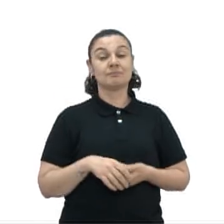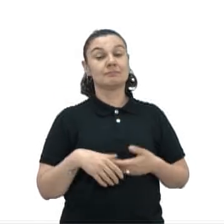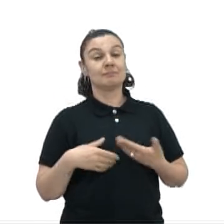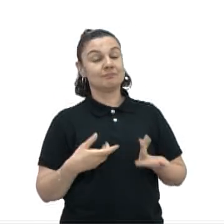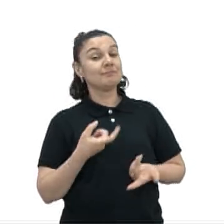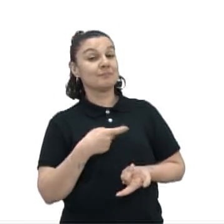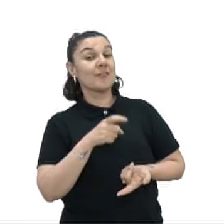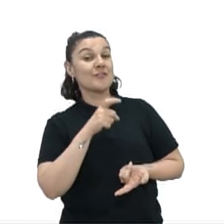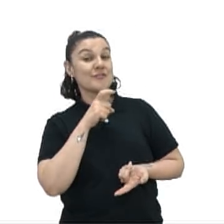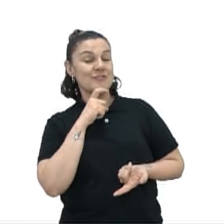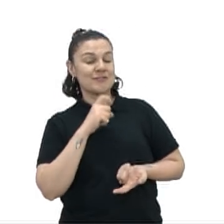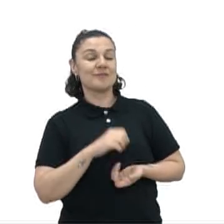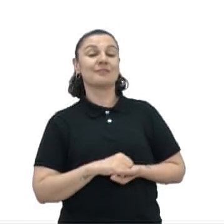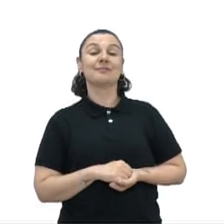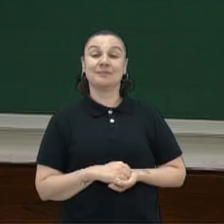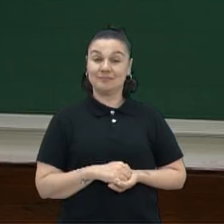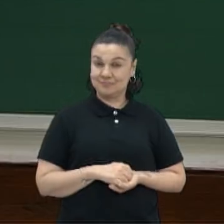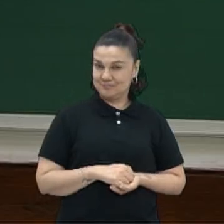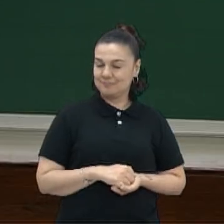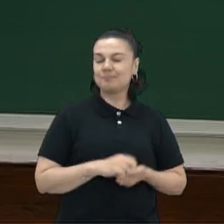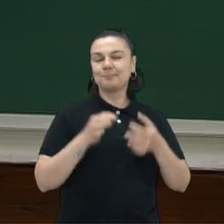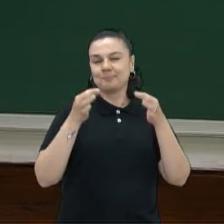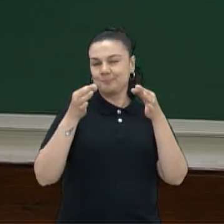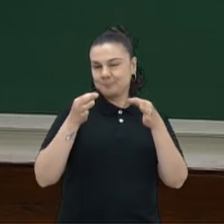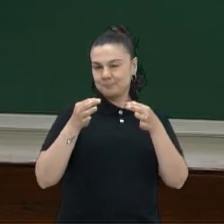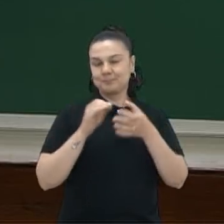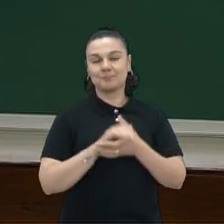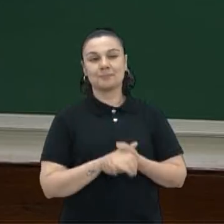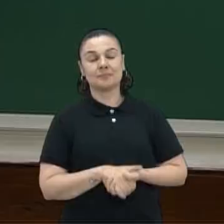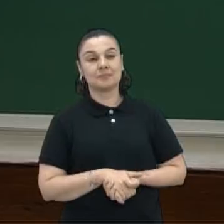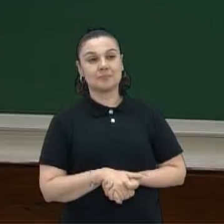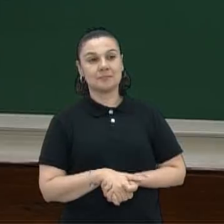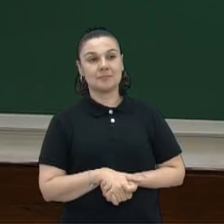erosão glacial. Agente, o gelo.